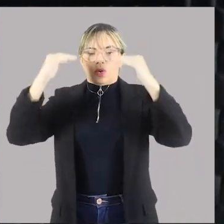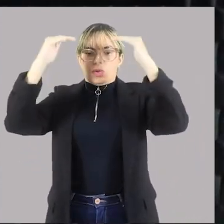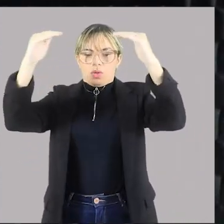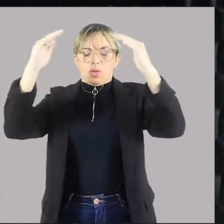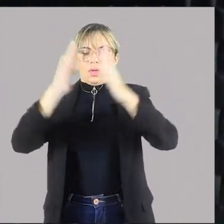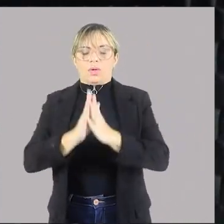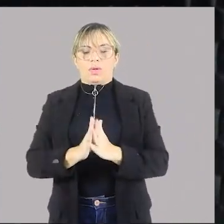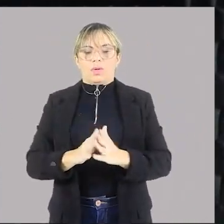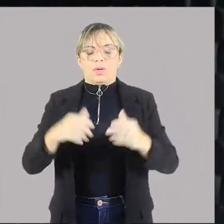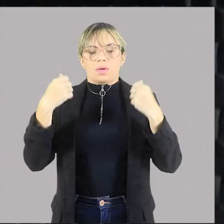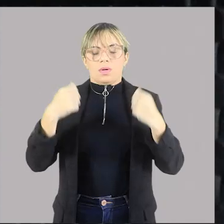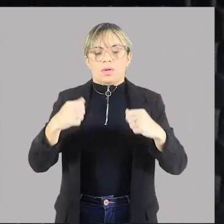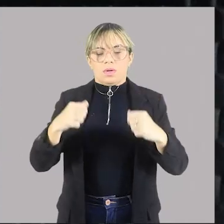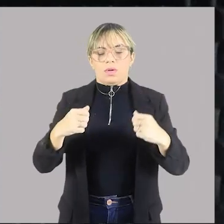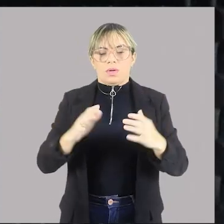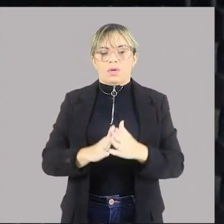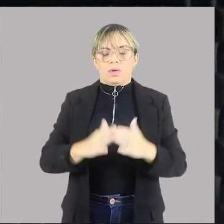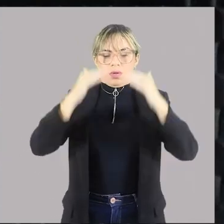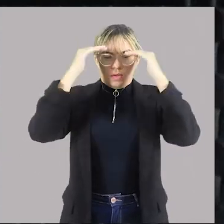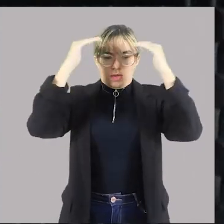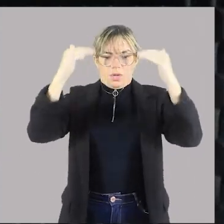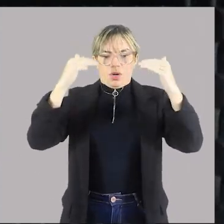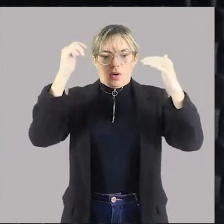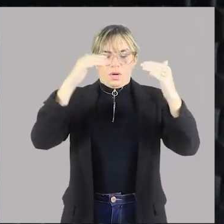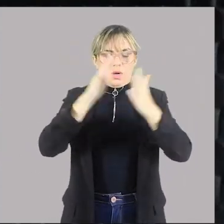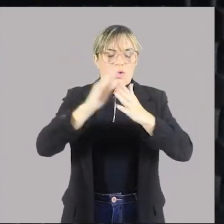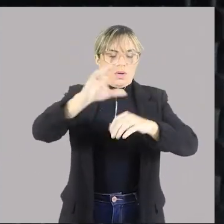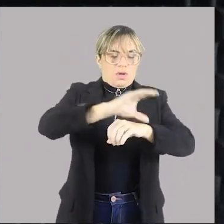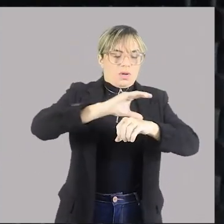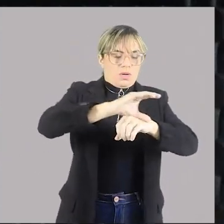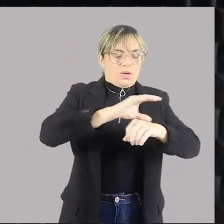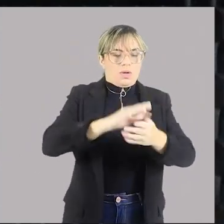Todos, portanto, devem seguir a ordem constitucional, a